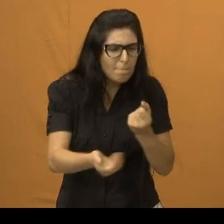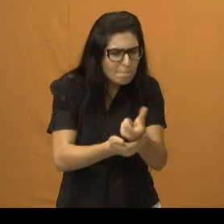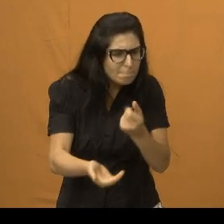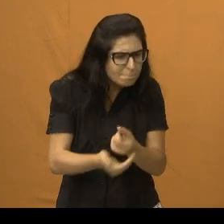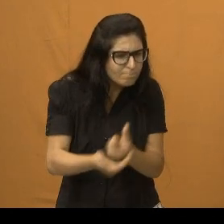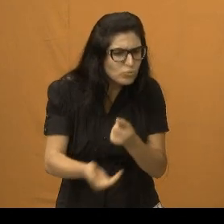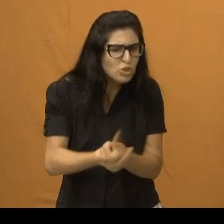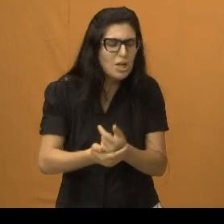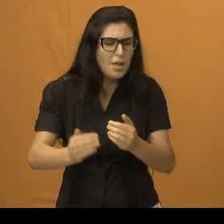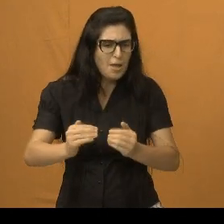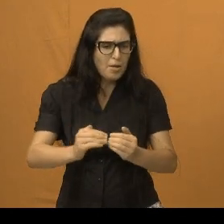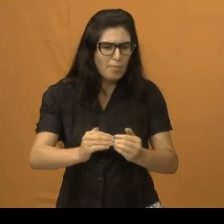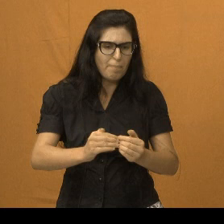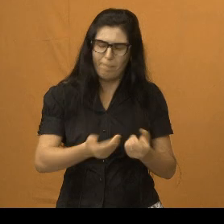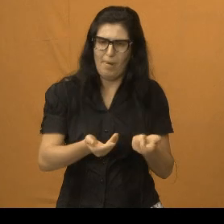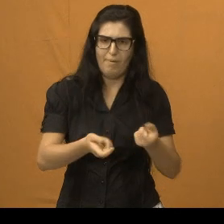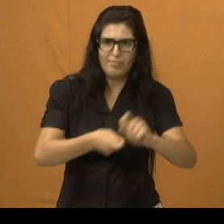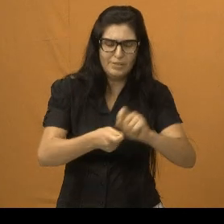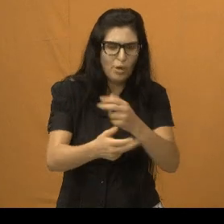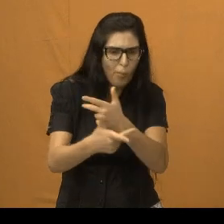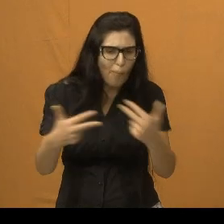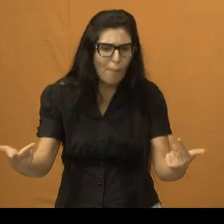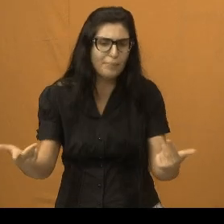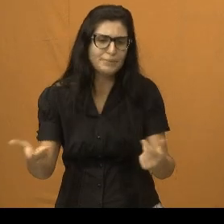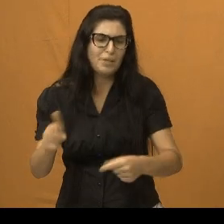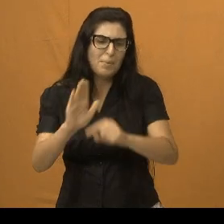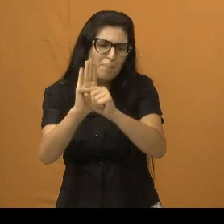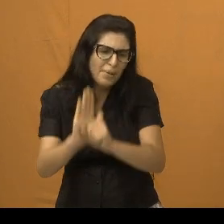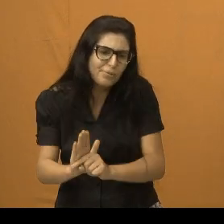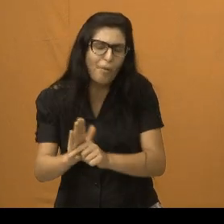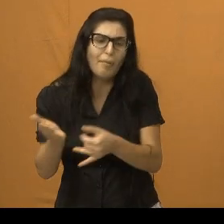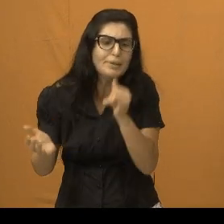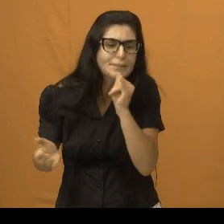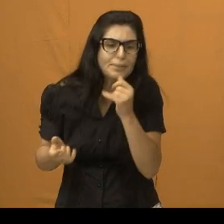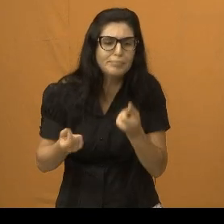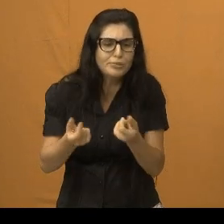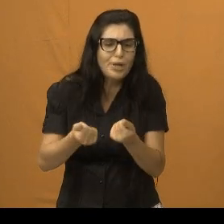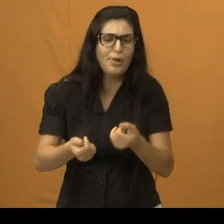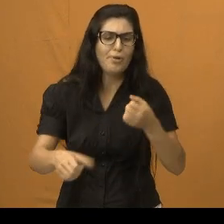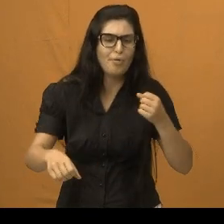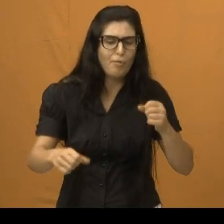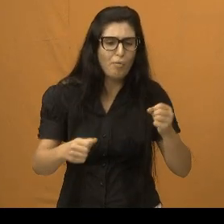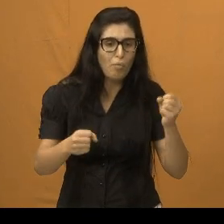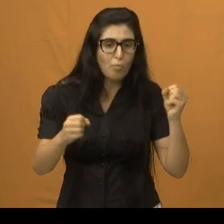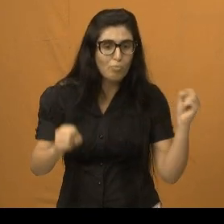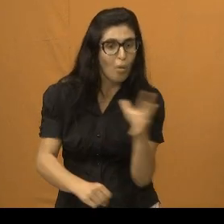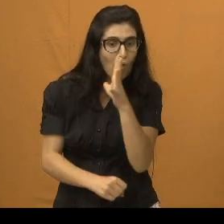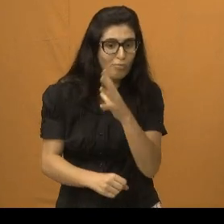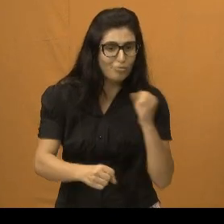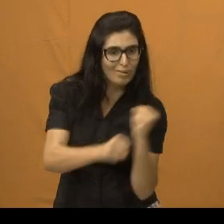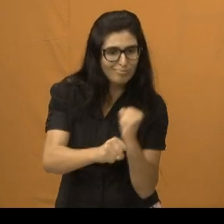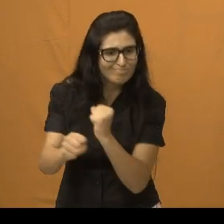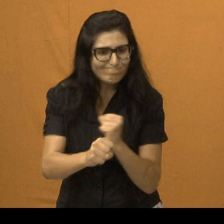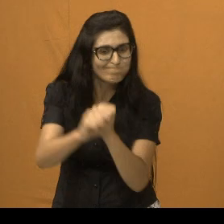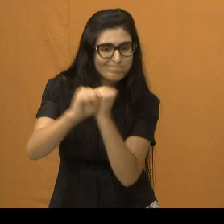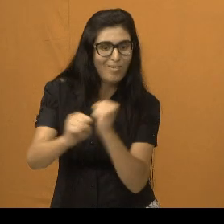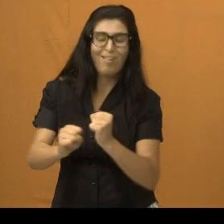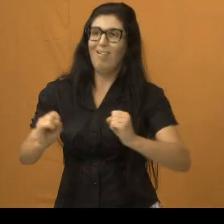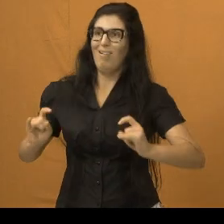foram menores, né, que seria aqueles recursos para fazer novas construções. Então, houve menos repasses,